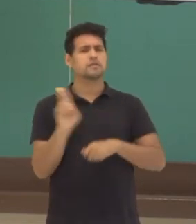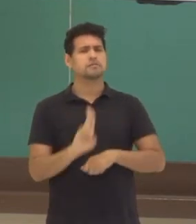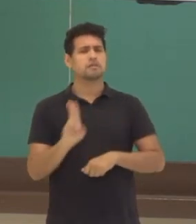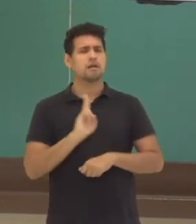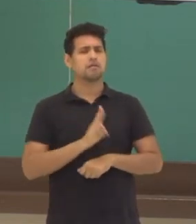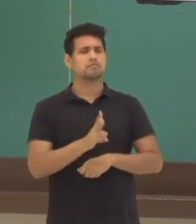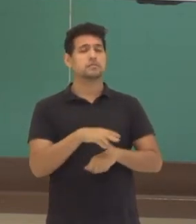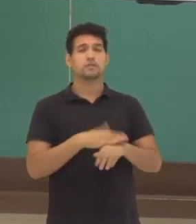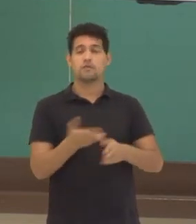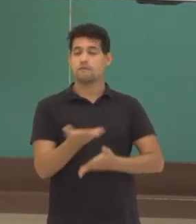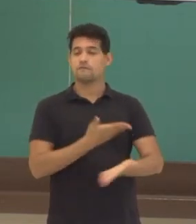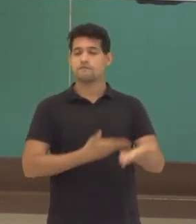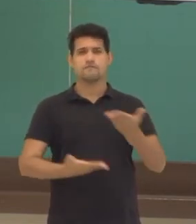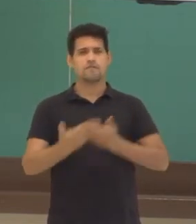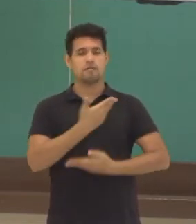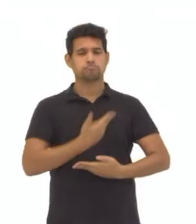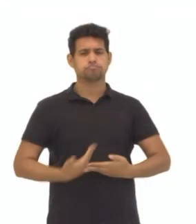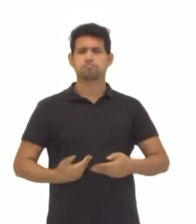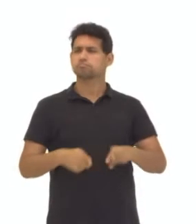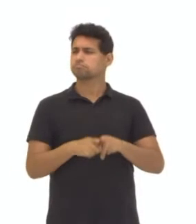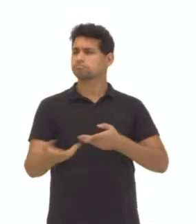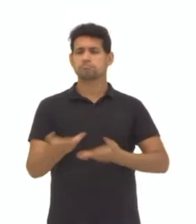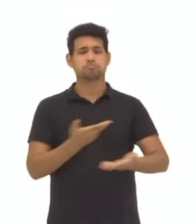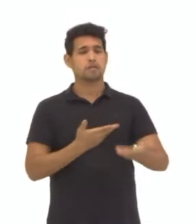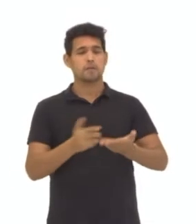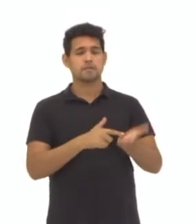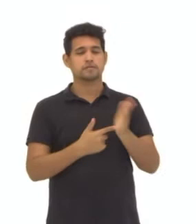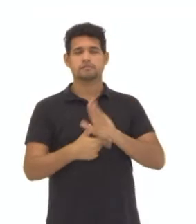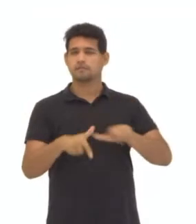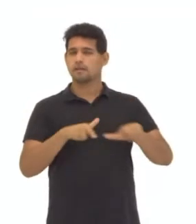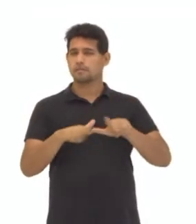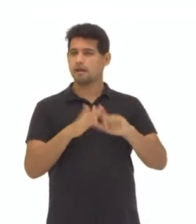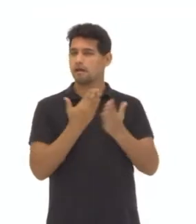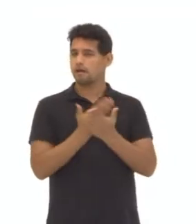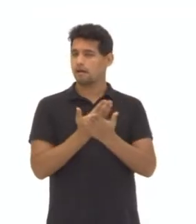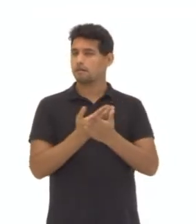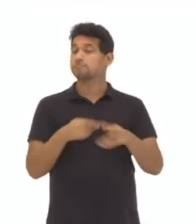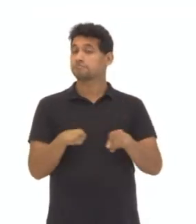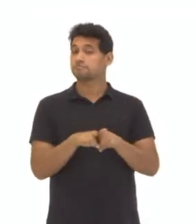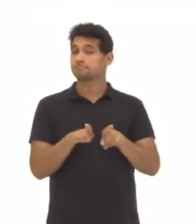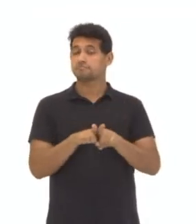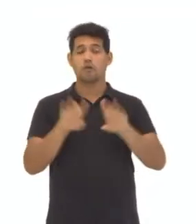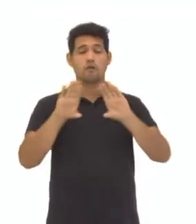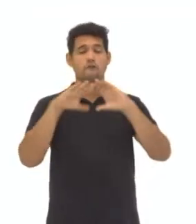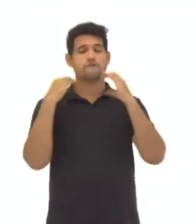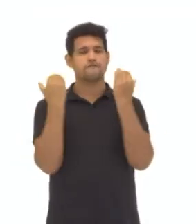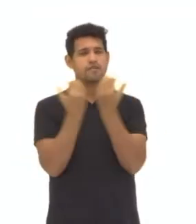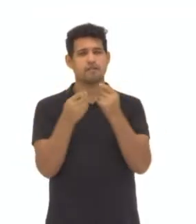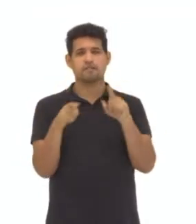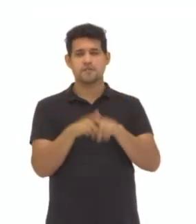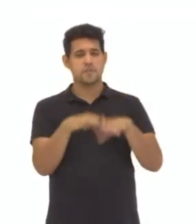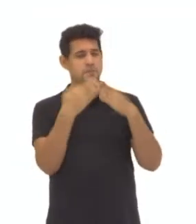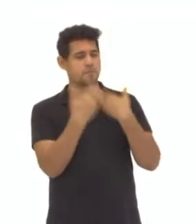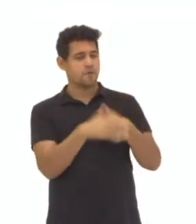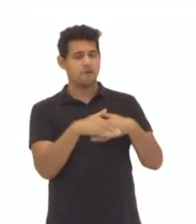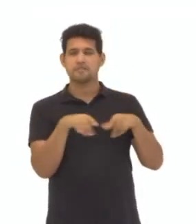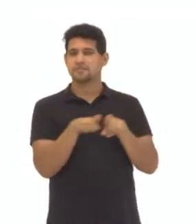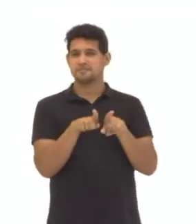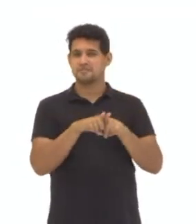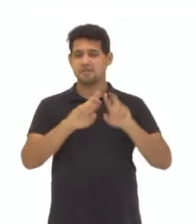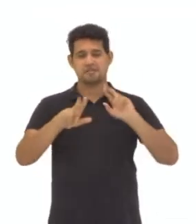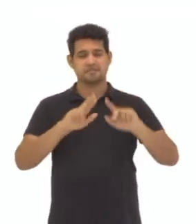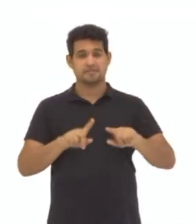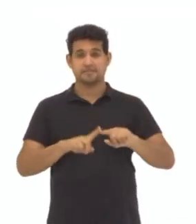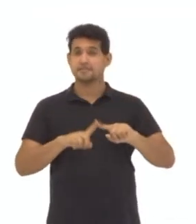sempre em discursos públicos, apresentações de trabalho em sala de aula, né? Conferências, provas, né?